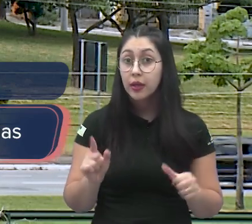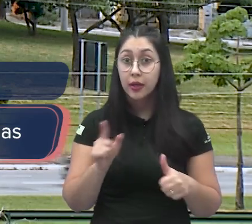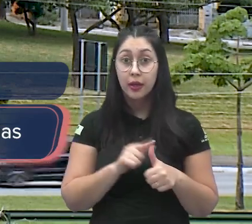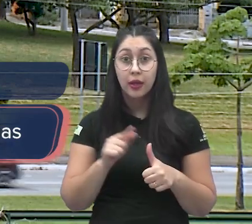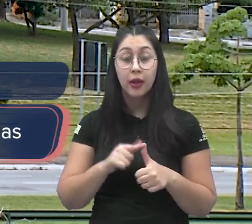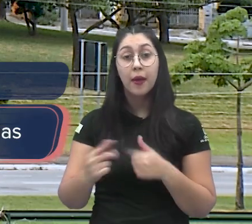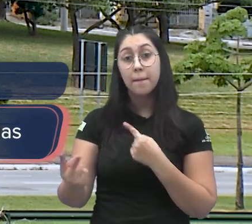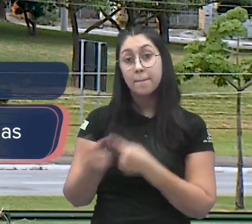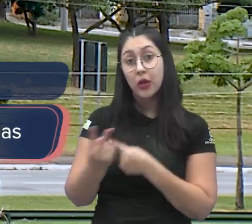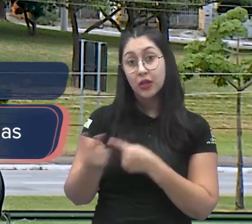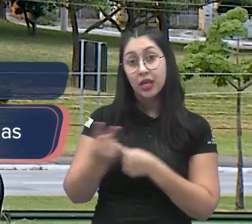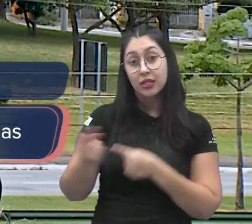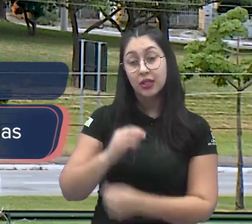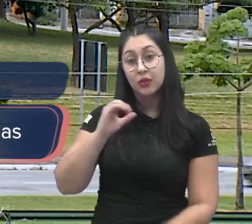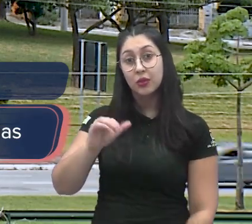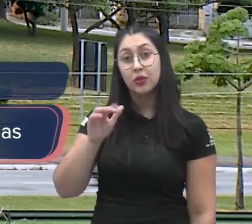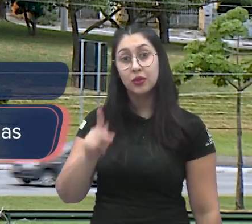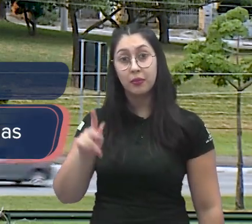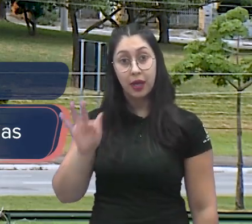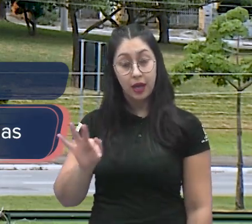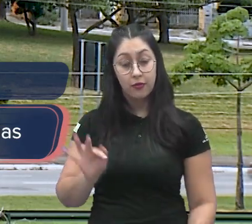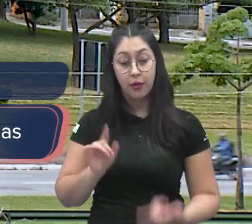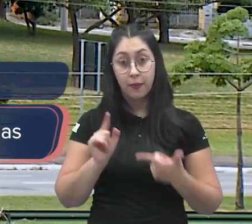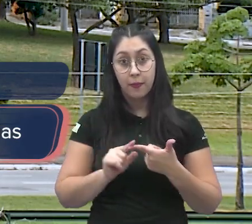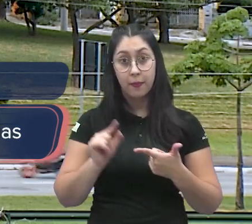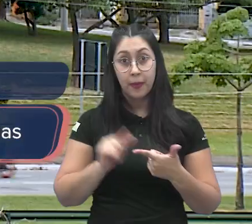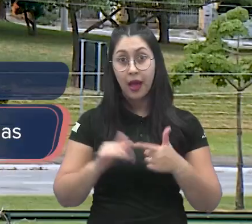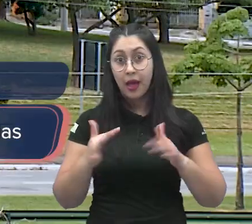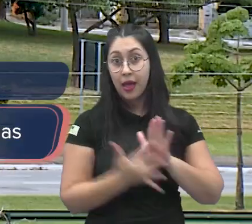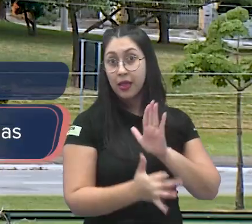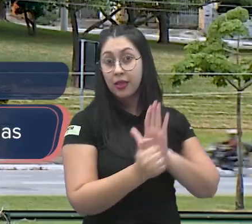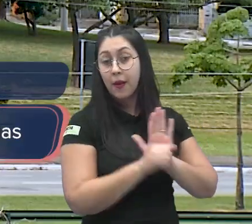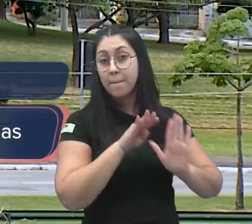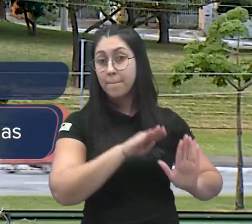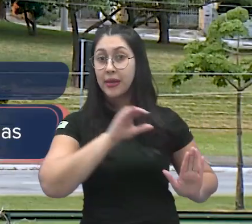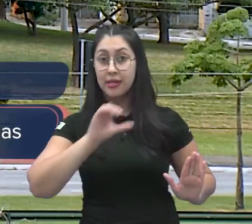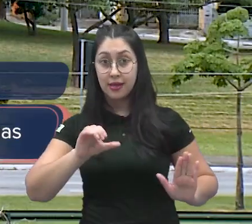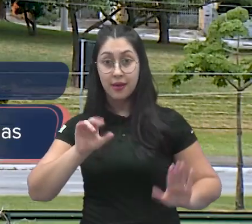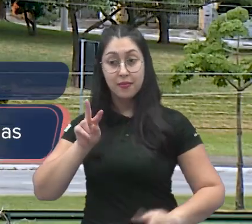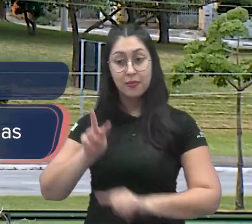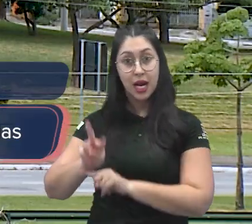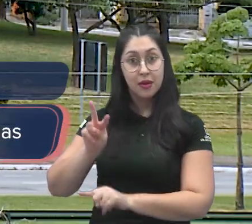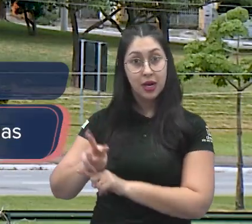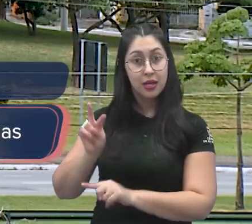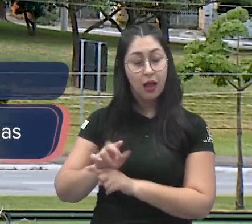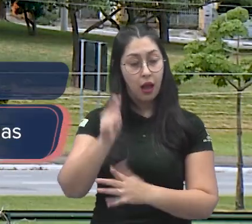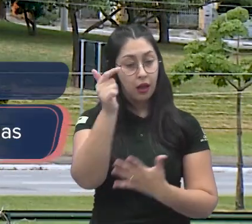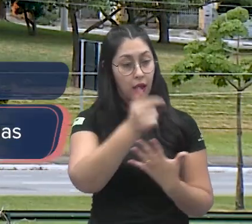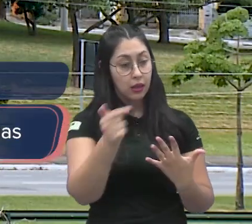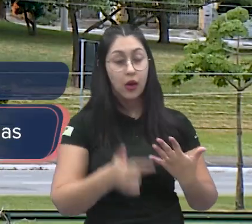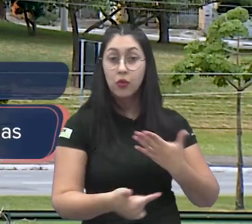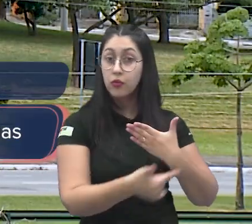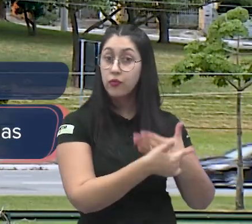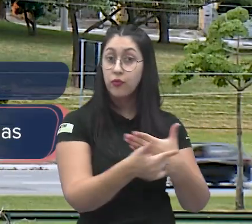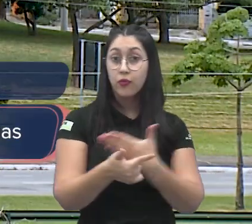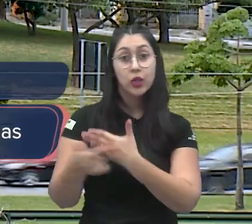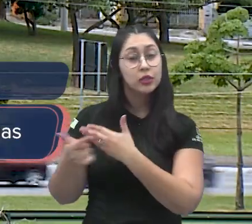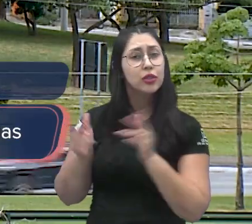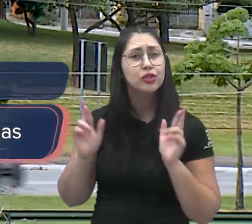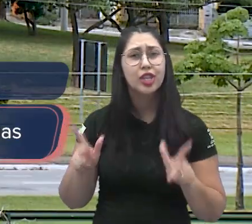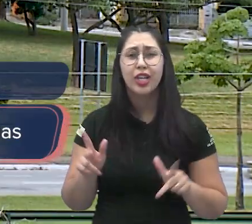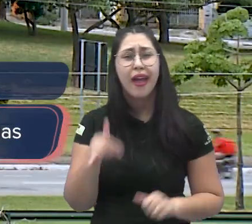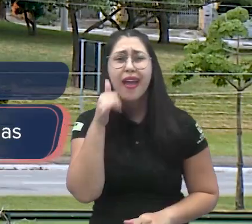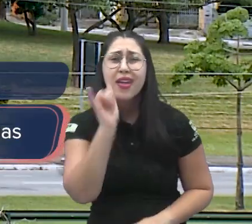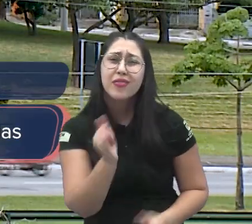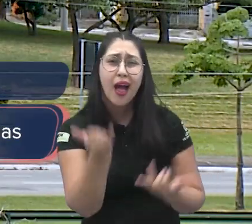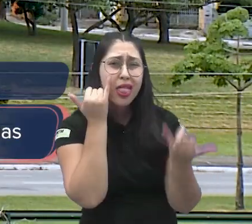ferramentas como o Proteção do CPF, tem também o Registrato e o BC Protege Mais. Cada um tem uma função diferente